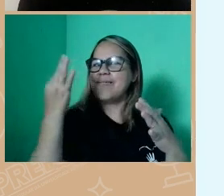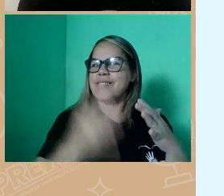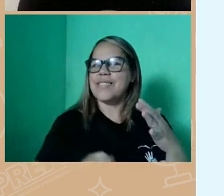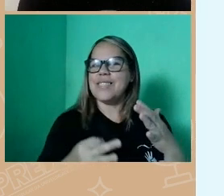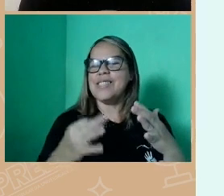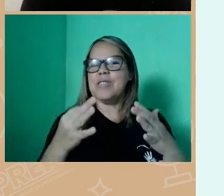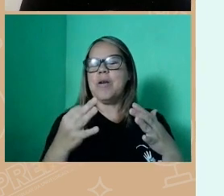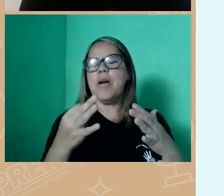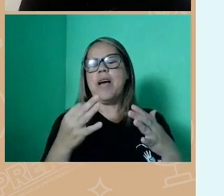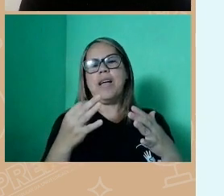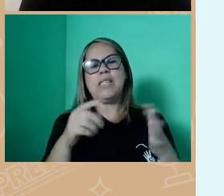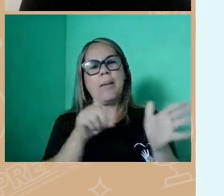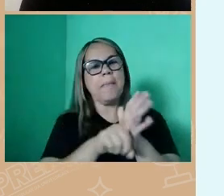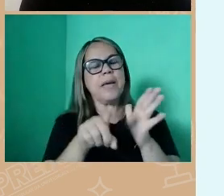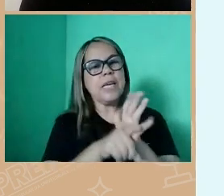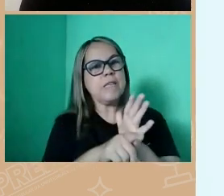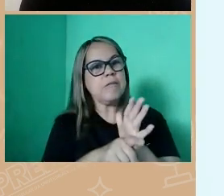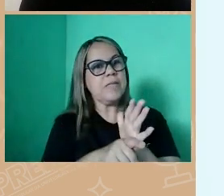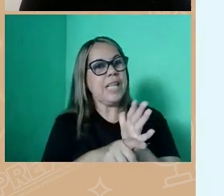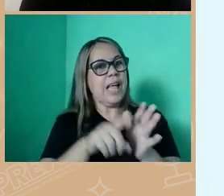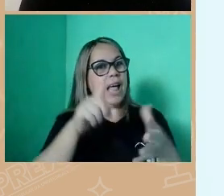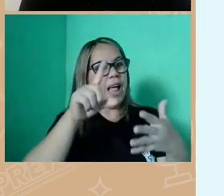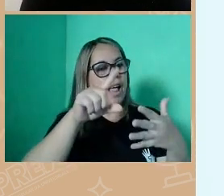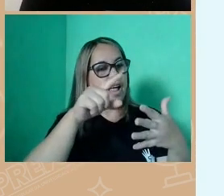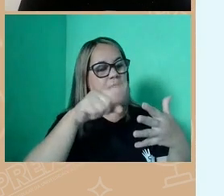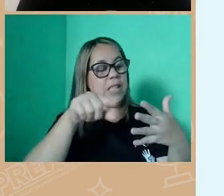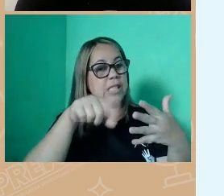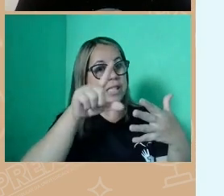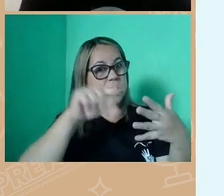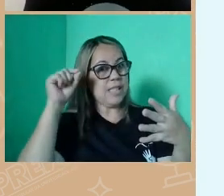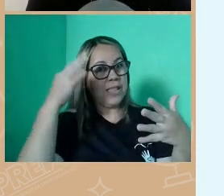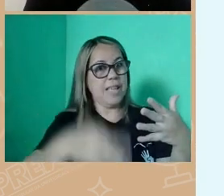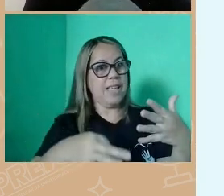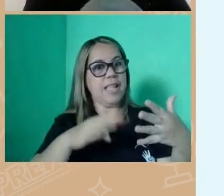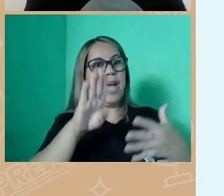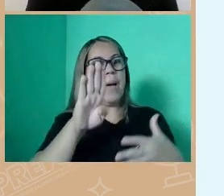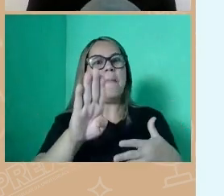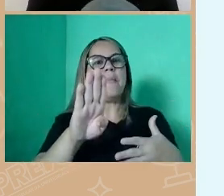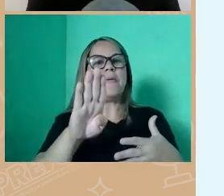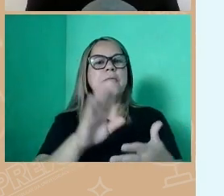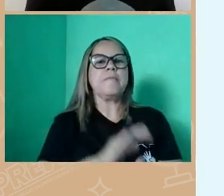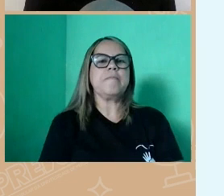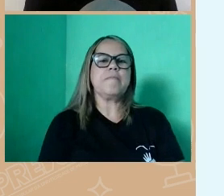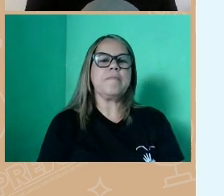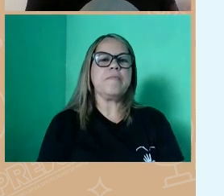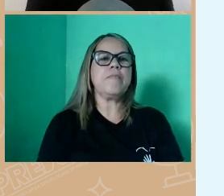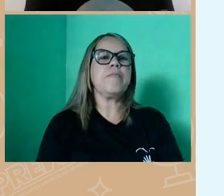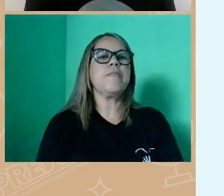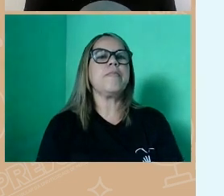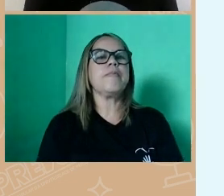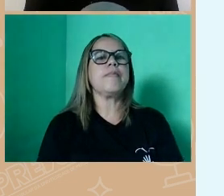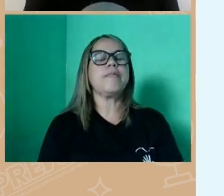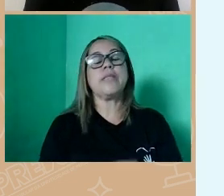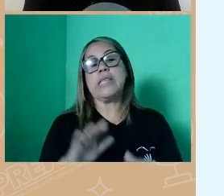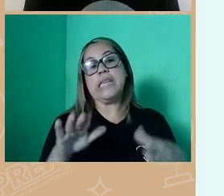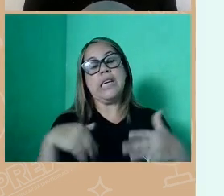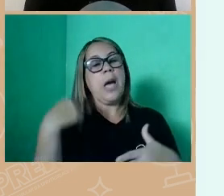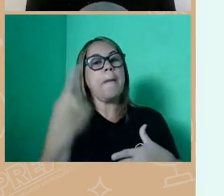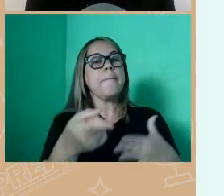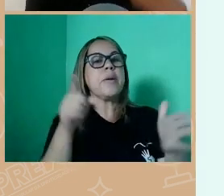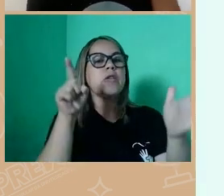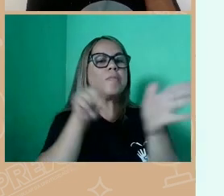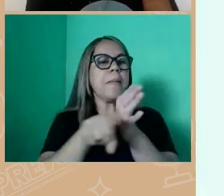reforçando que a alternativa correta é a letra B, sim, cara. E aí, a próxima questão